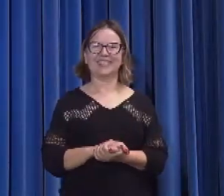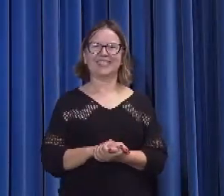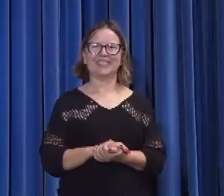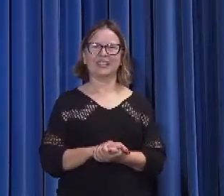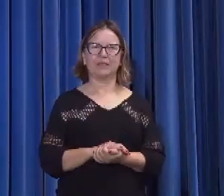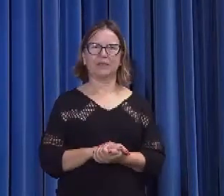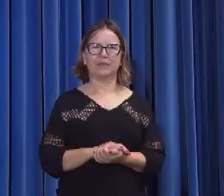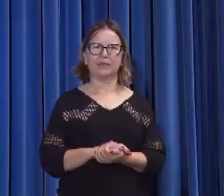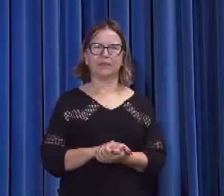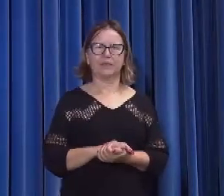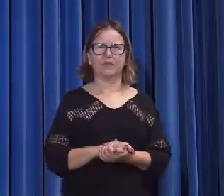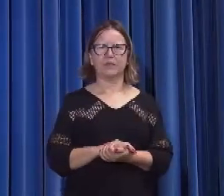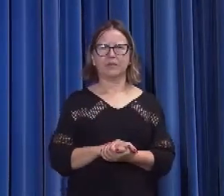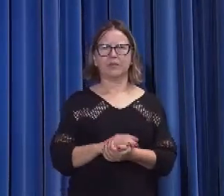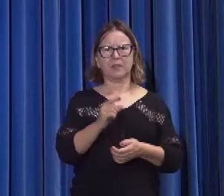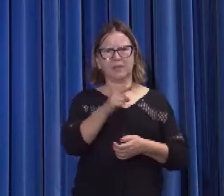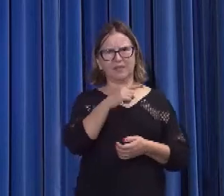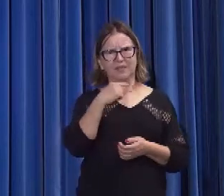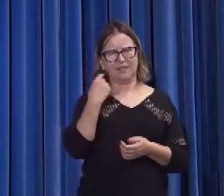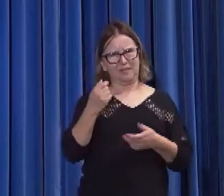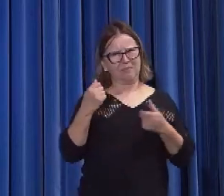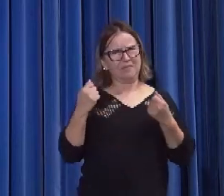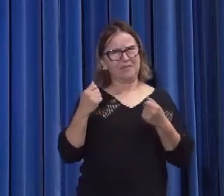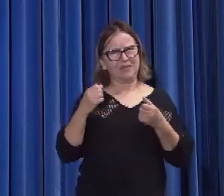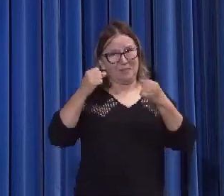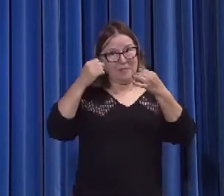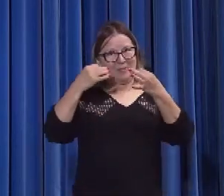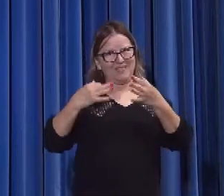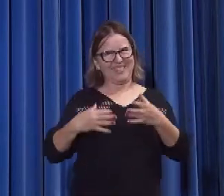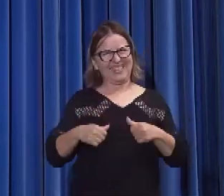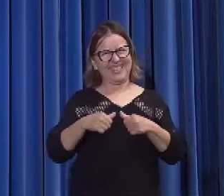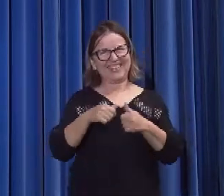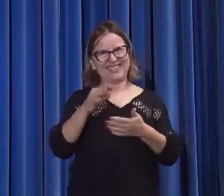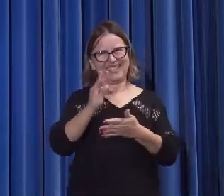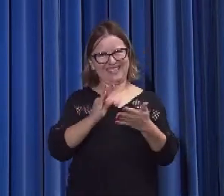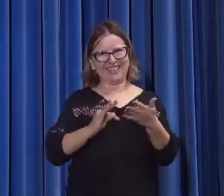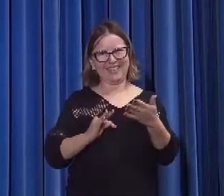Será que a gente precisa explicar isso aqui? Está muito difícil de entender?